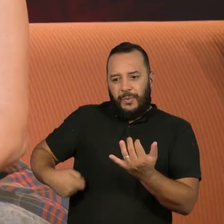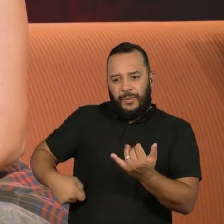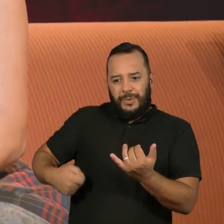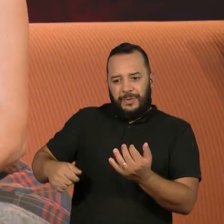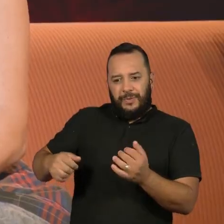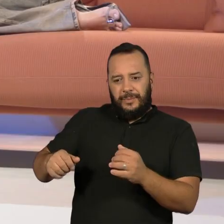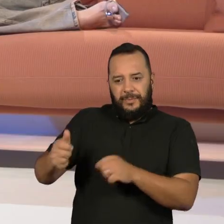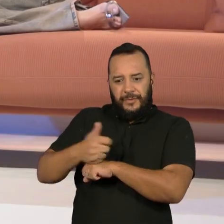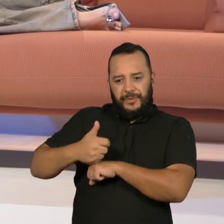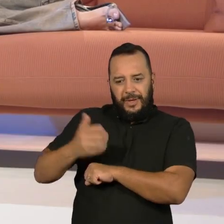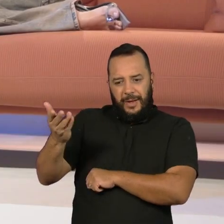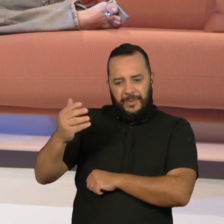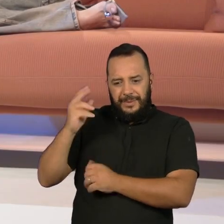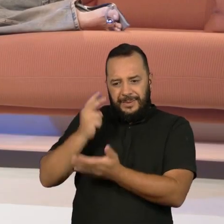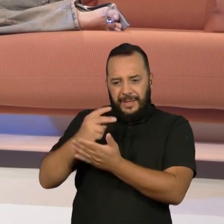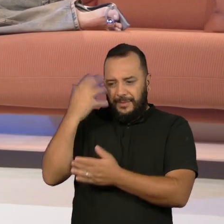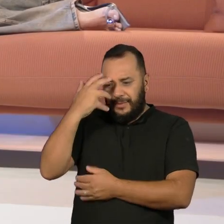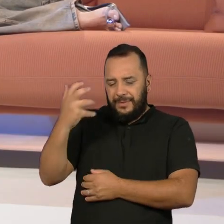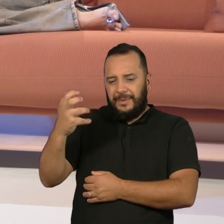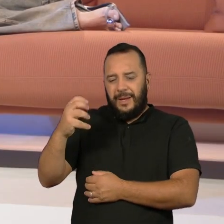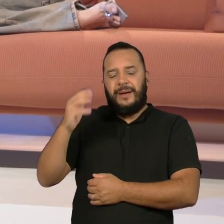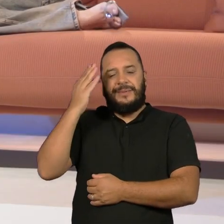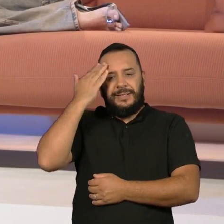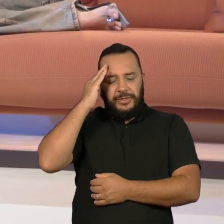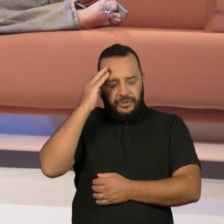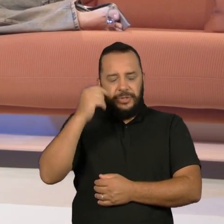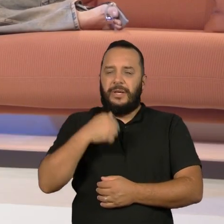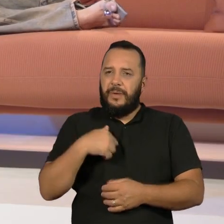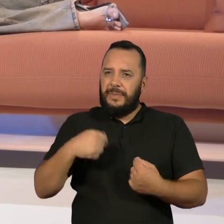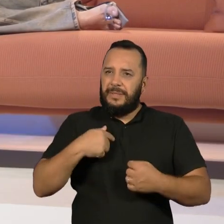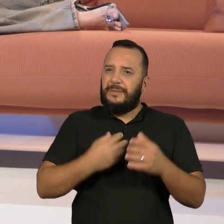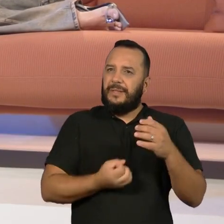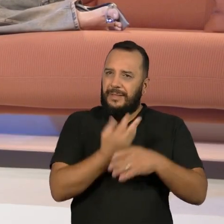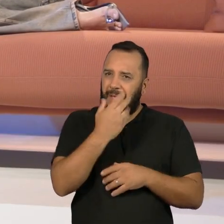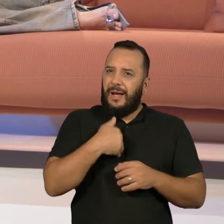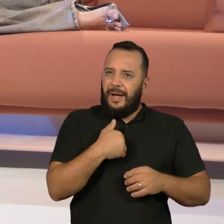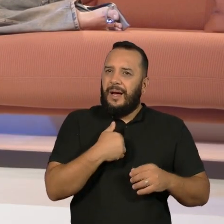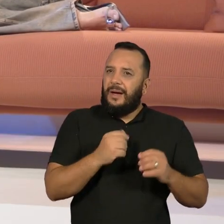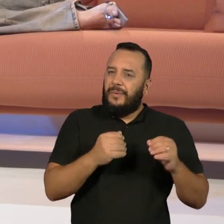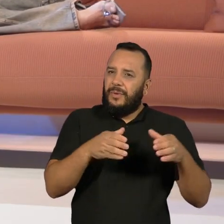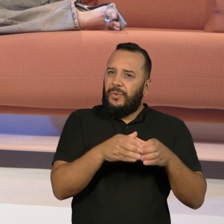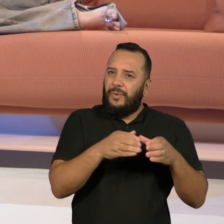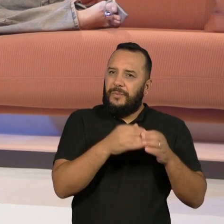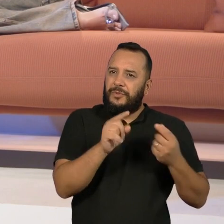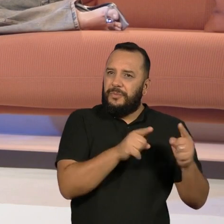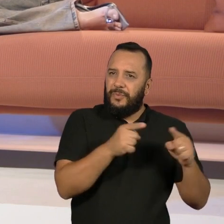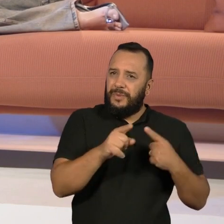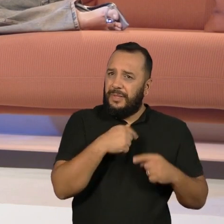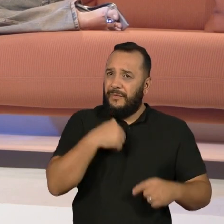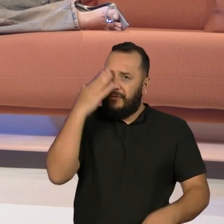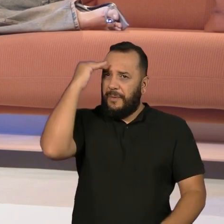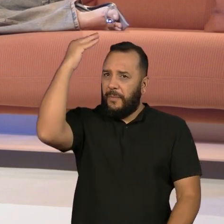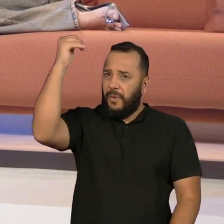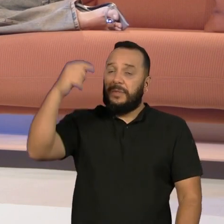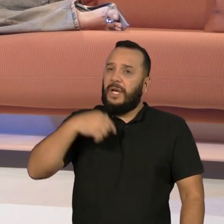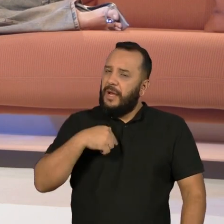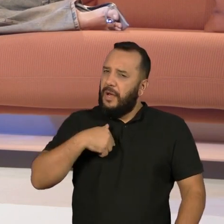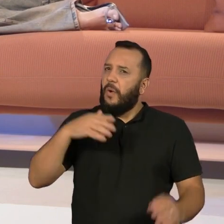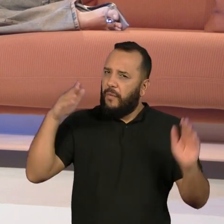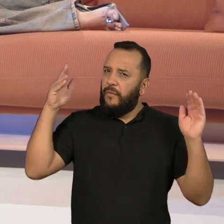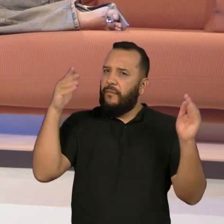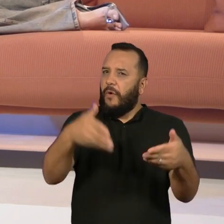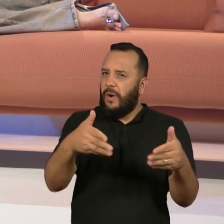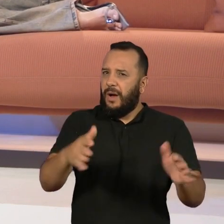veio. E aí saí de lá decidida a fazer um disco. E muito decidida de que ia ser um sucesso. Assim, muito focada, sabe?